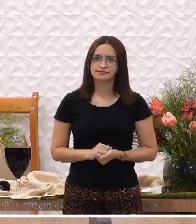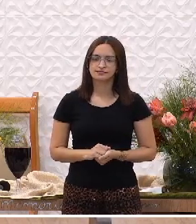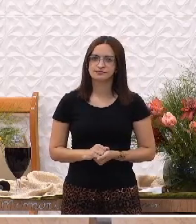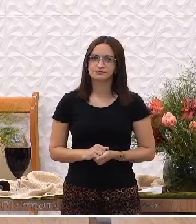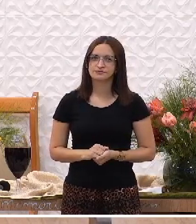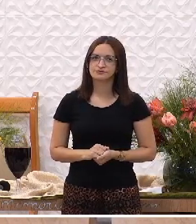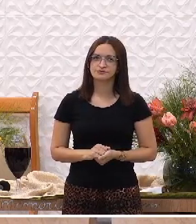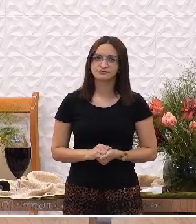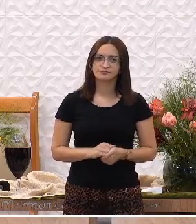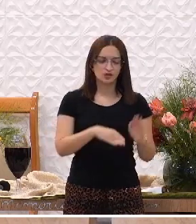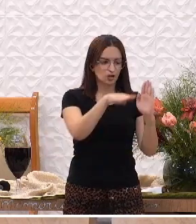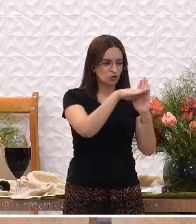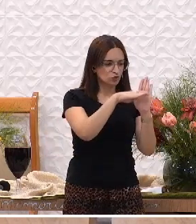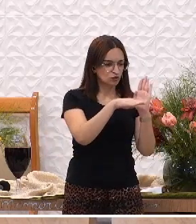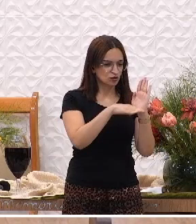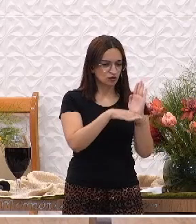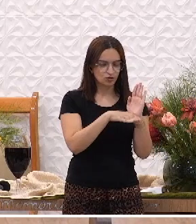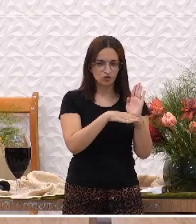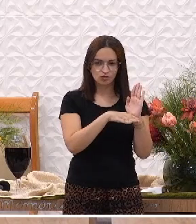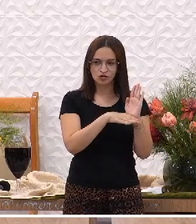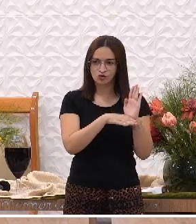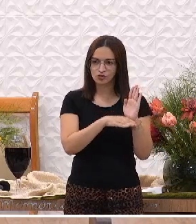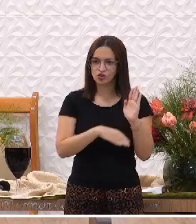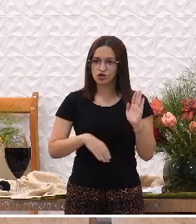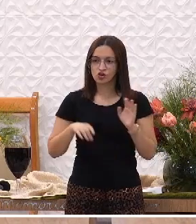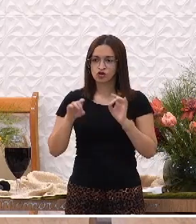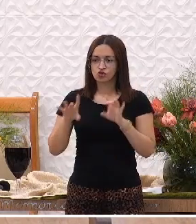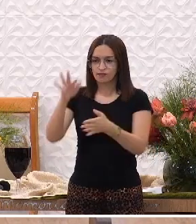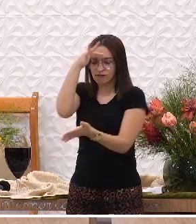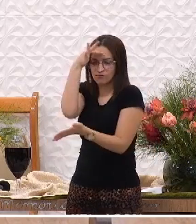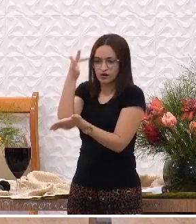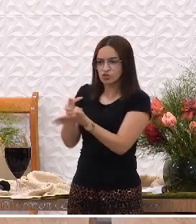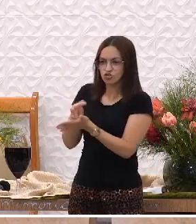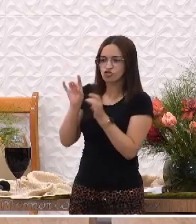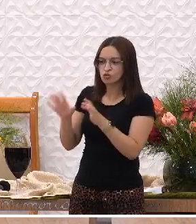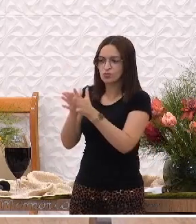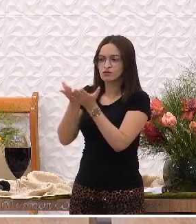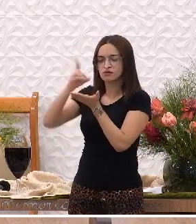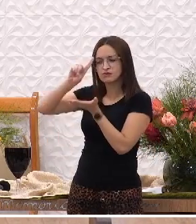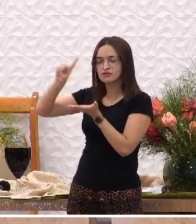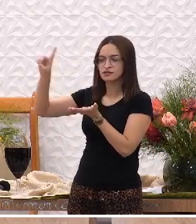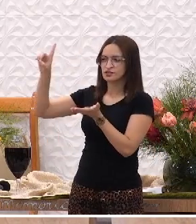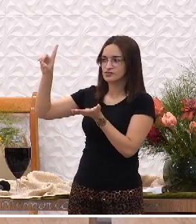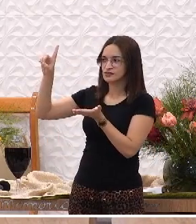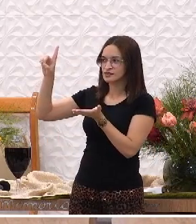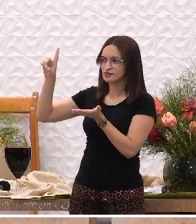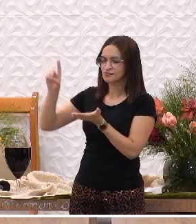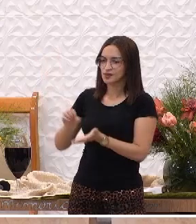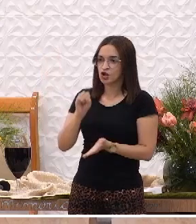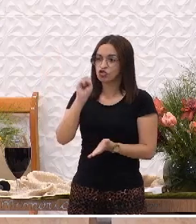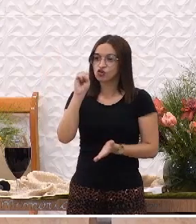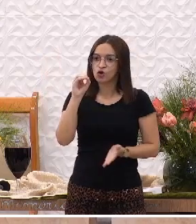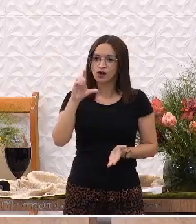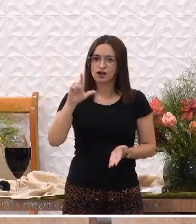Esses princípios são somente a fé, somente a Escritura e o sacerdócio universal dos crentes. Sobre o sola fide, ele é um